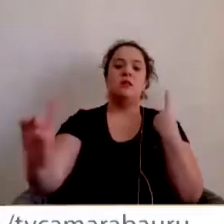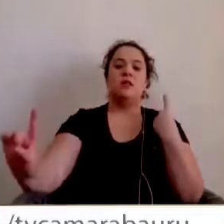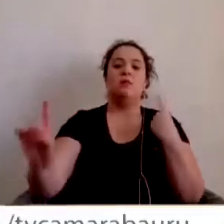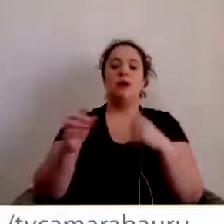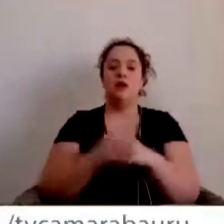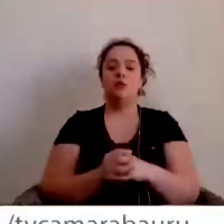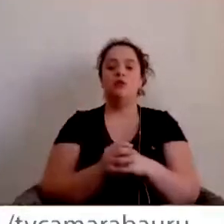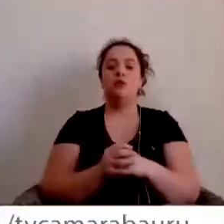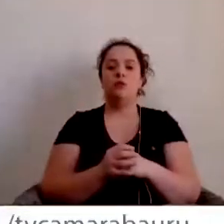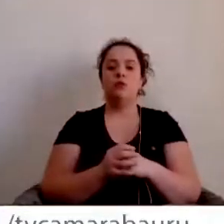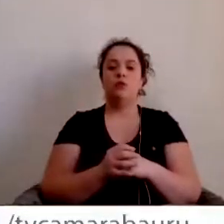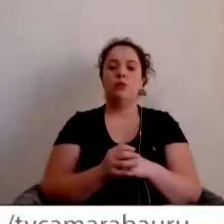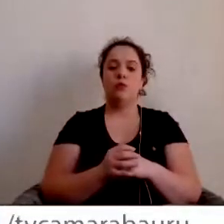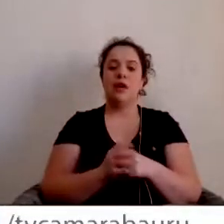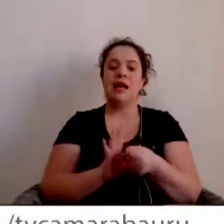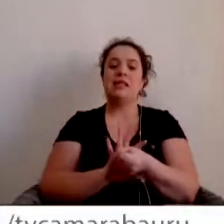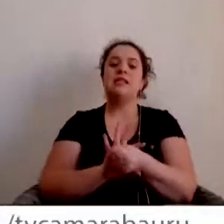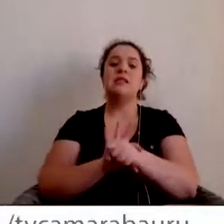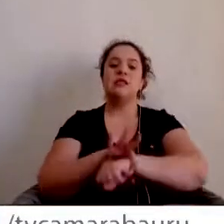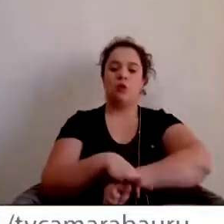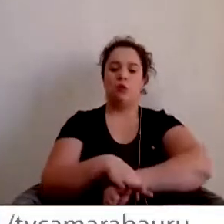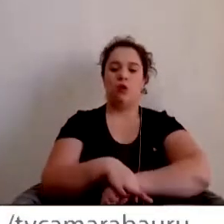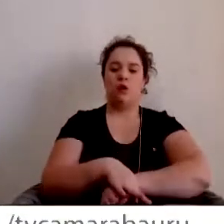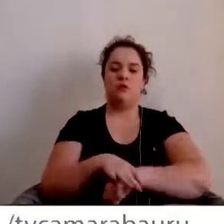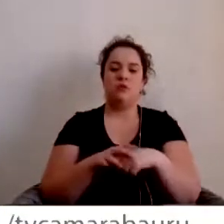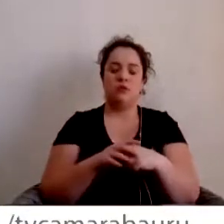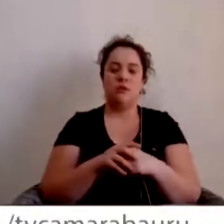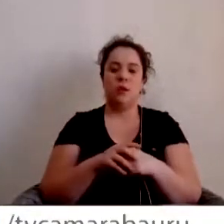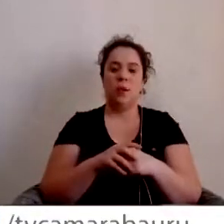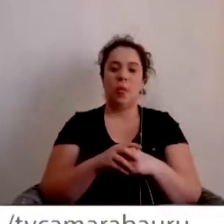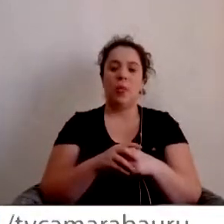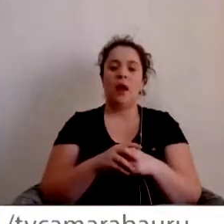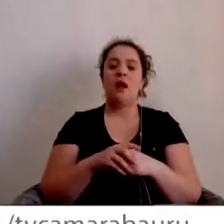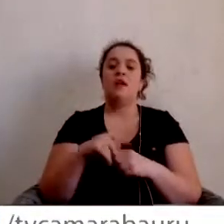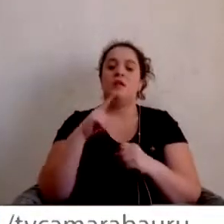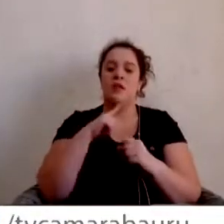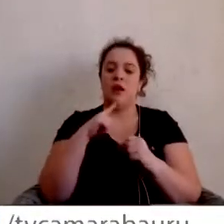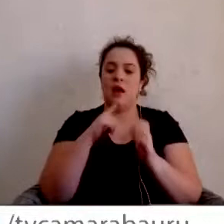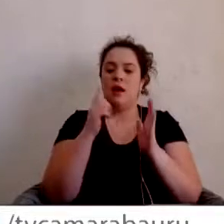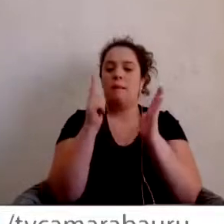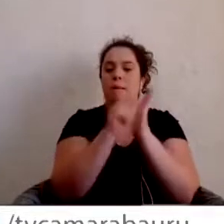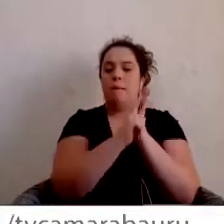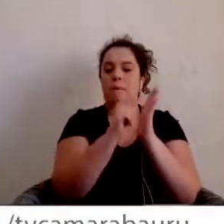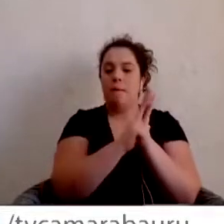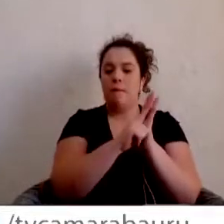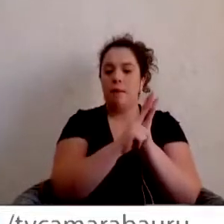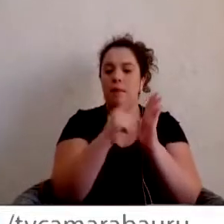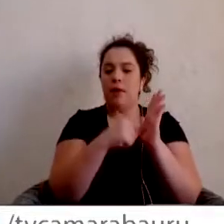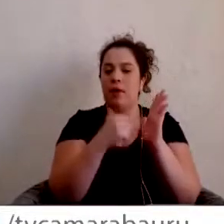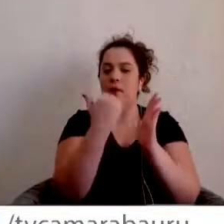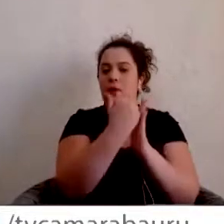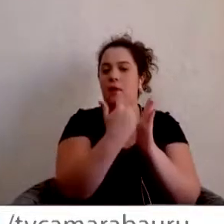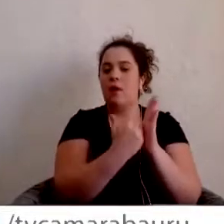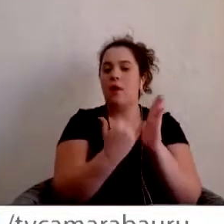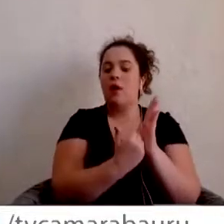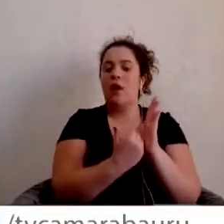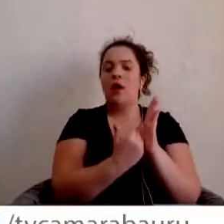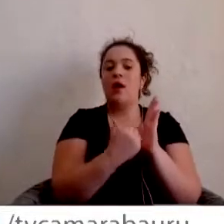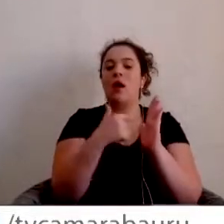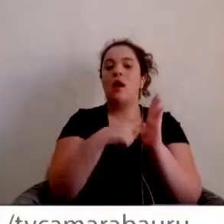e funcionários. Esse protocolo, nós fizemos um protocolo que vai ser levado novamente às